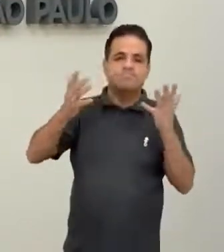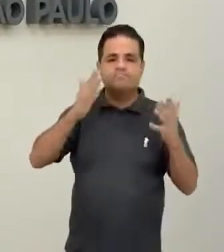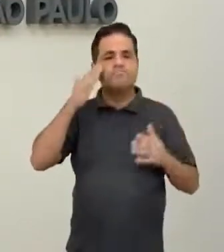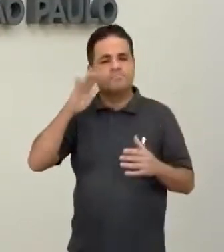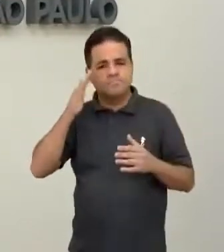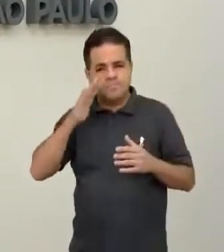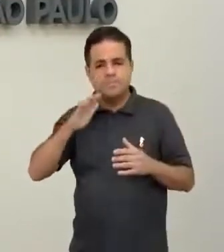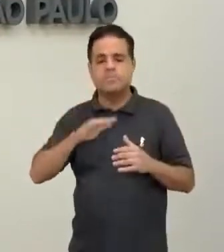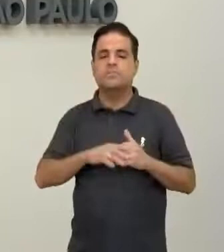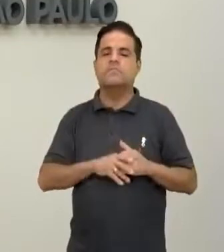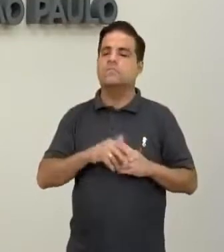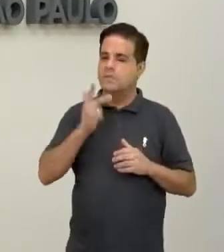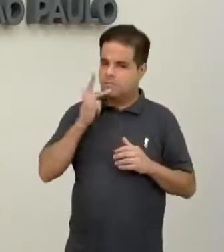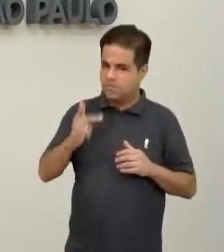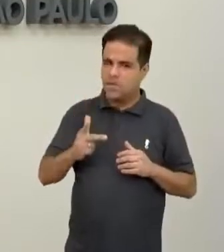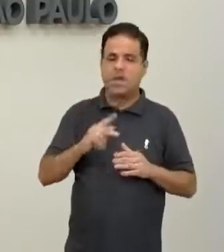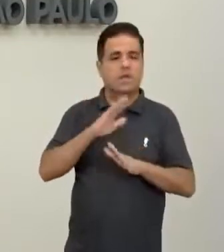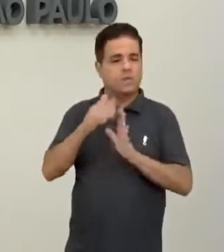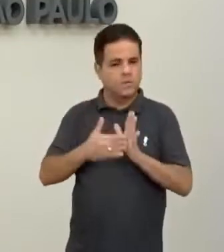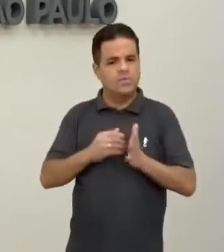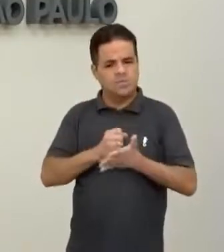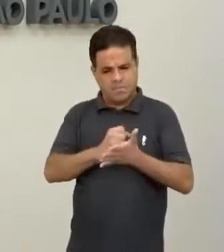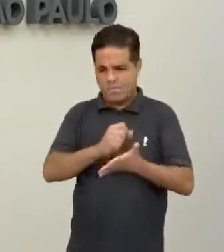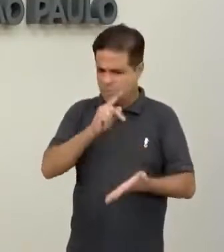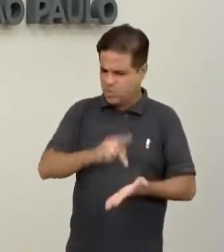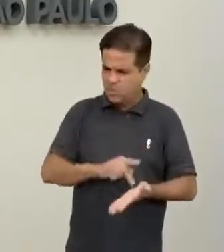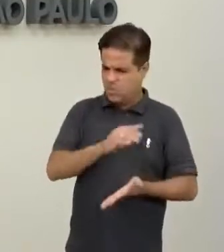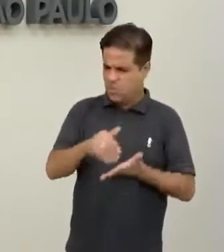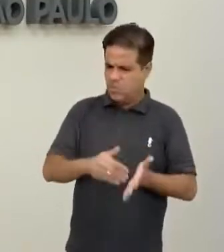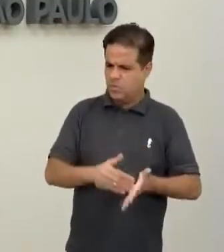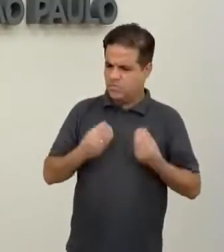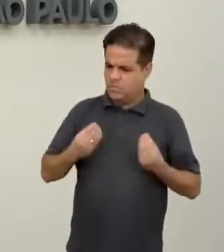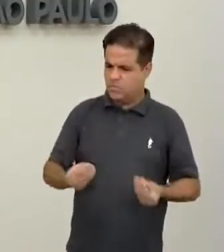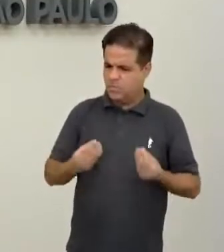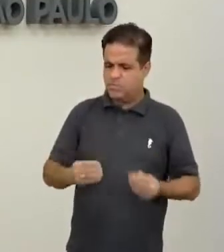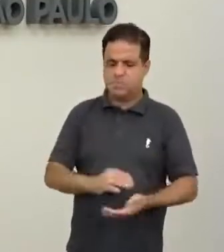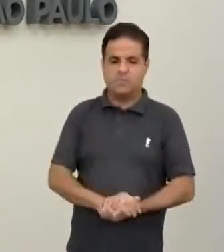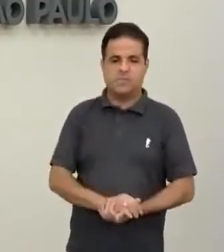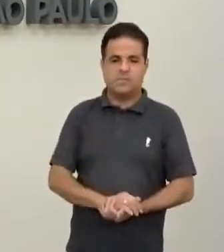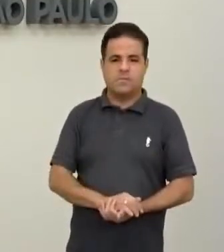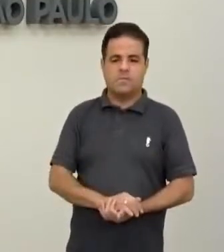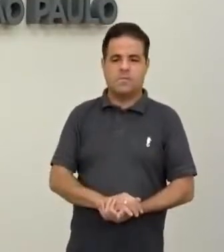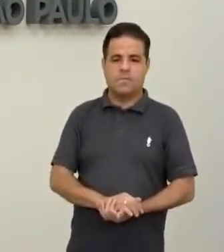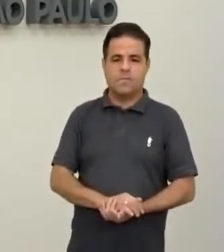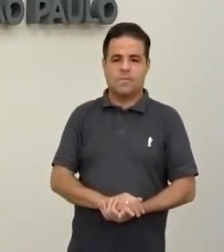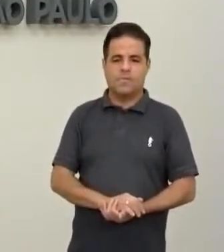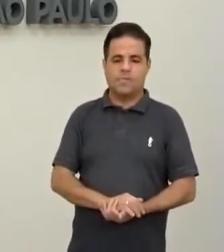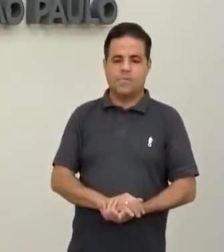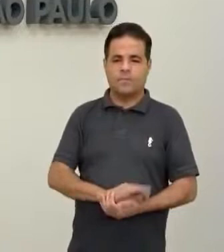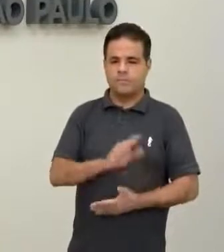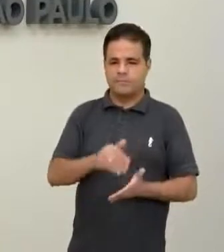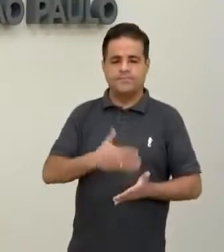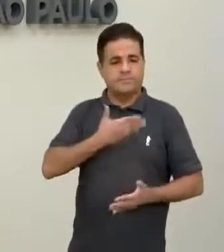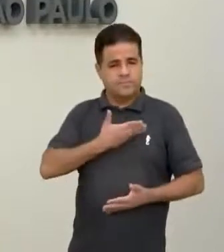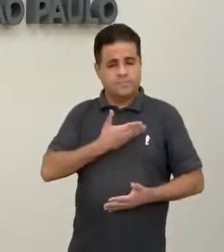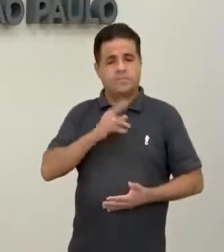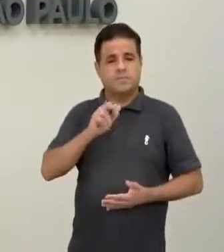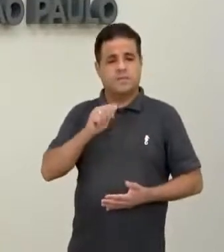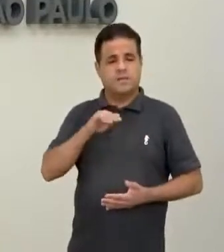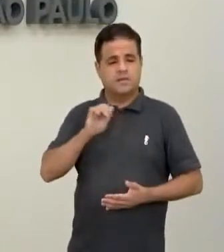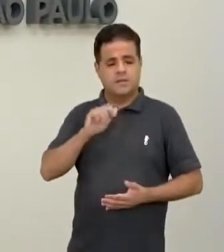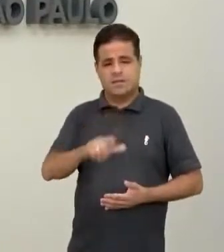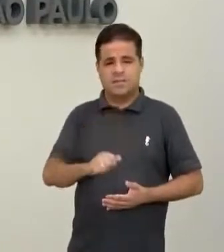compreendem. E aí eles falam que leva tudo ao pé da letra, eu tava falando brincando. Minha amiga Rafaela leva tudo ao pé da letra, tá dizendo a Letícia